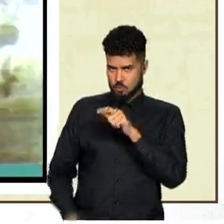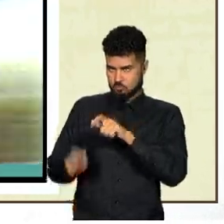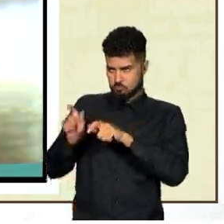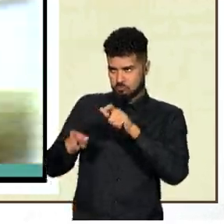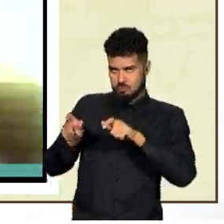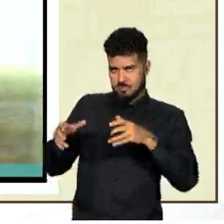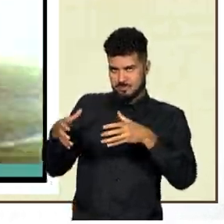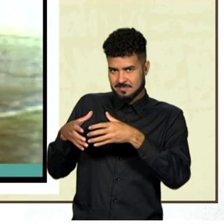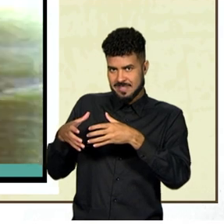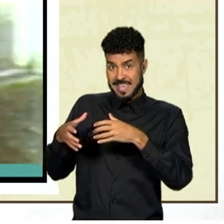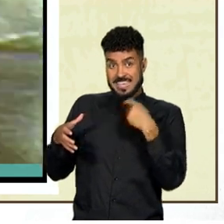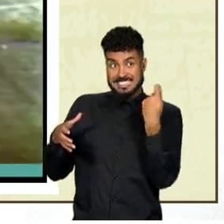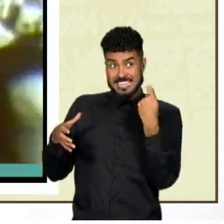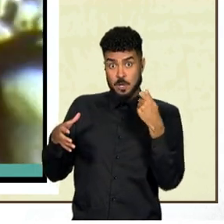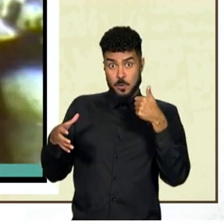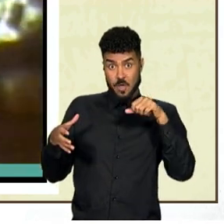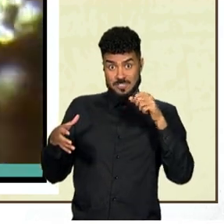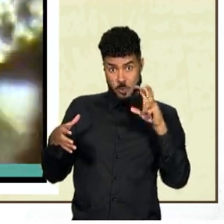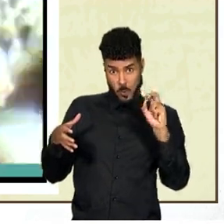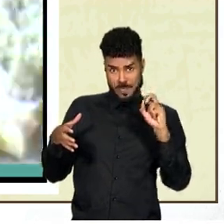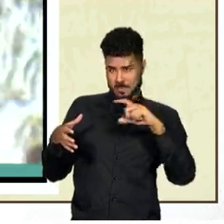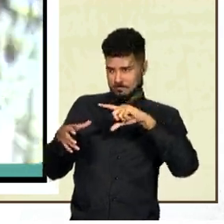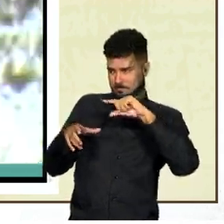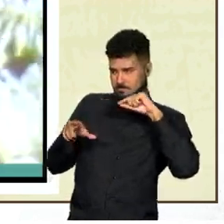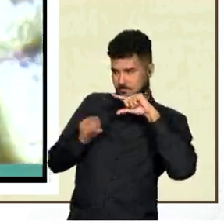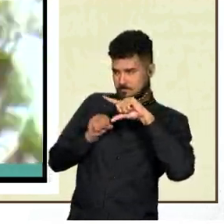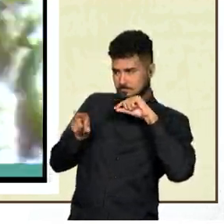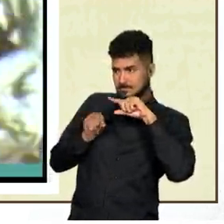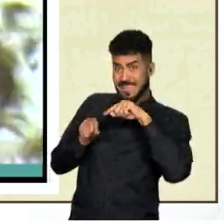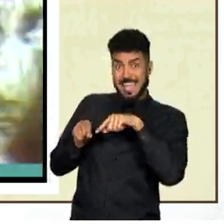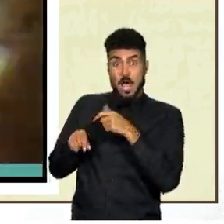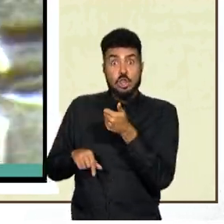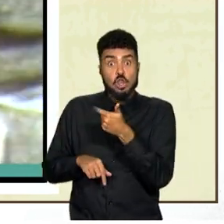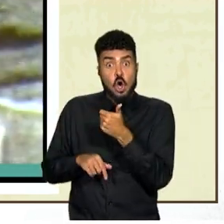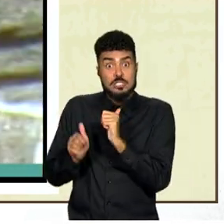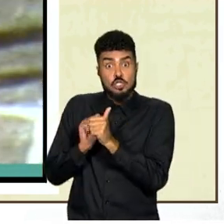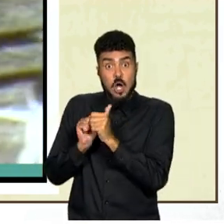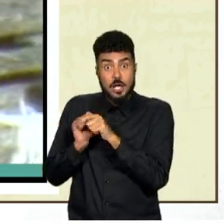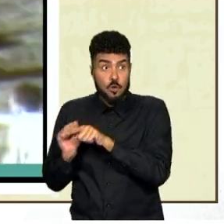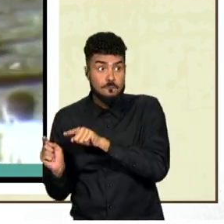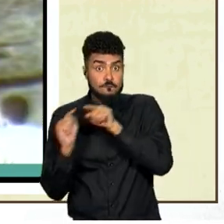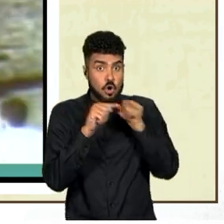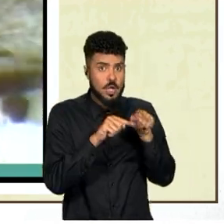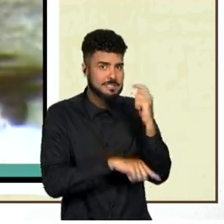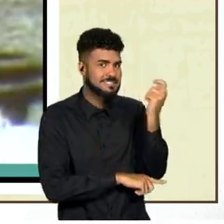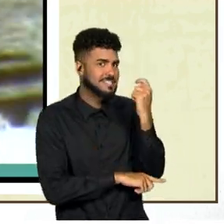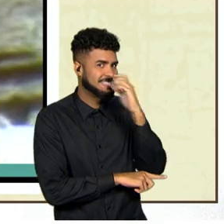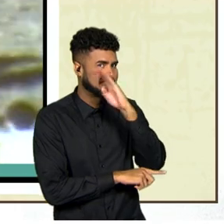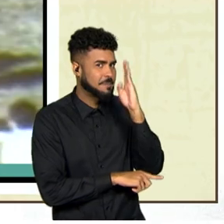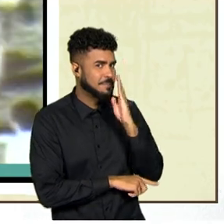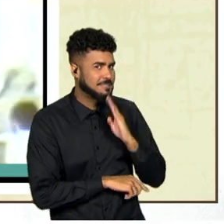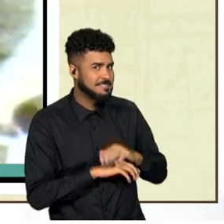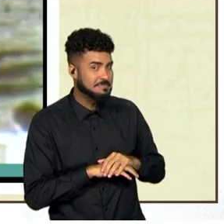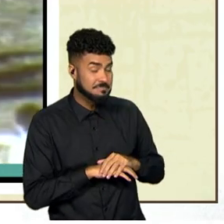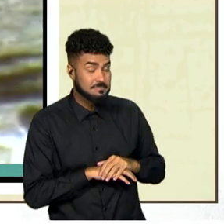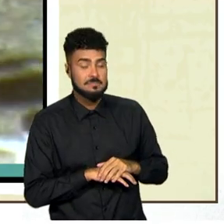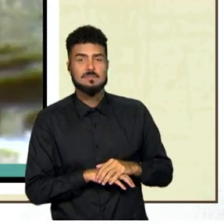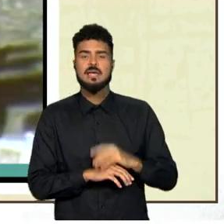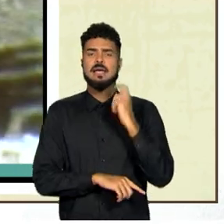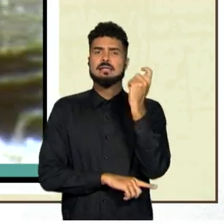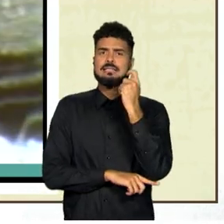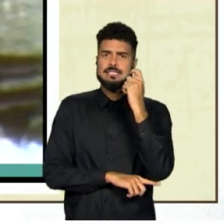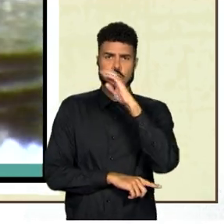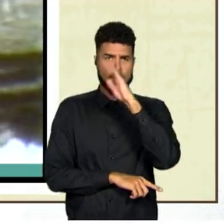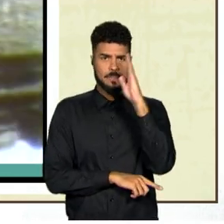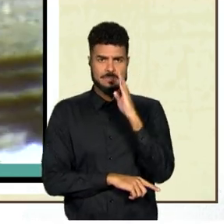1948, na seleção de 1950, o Vasco deu 12 jogadores para a seleção. A seleção ela até